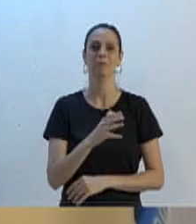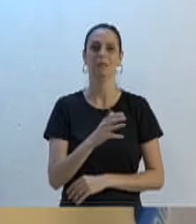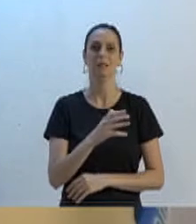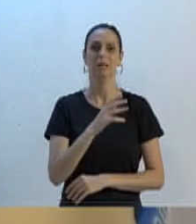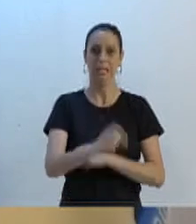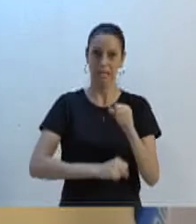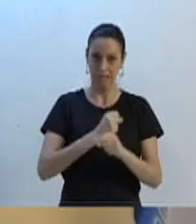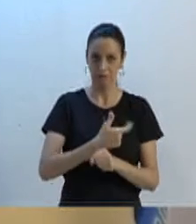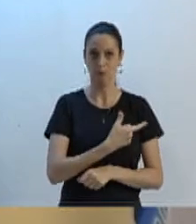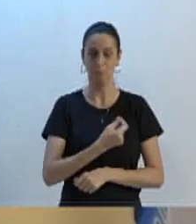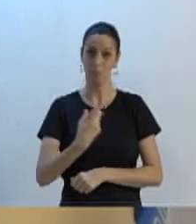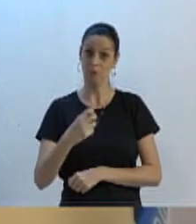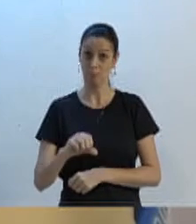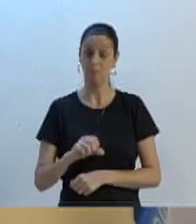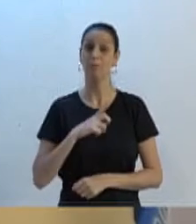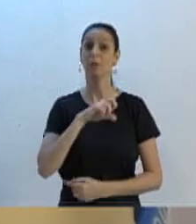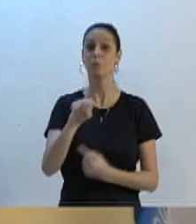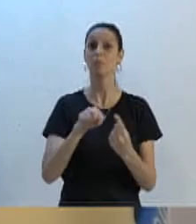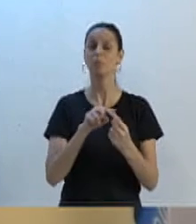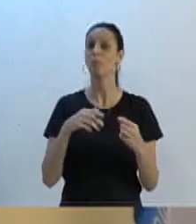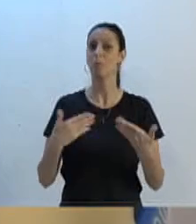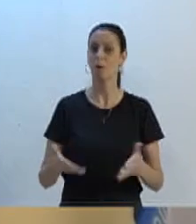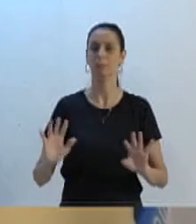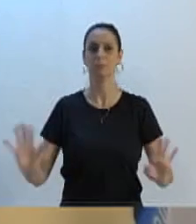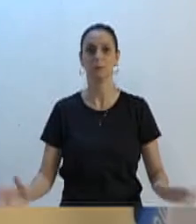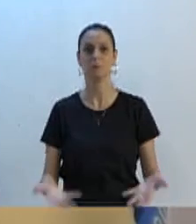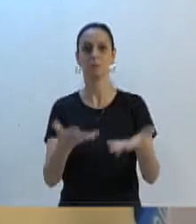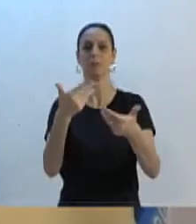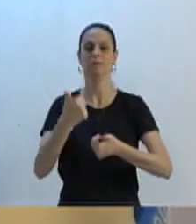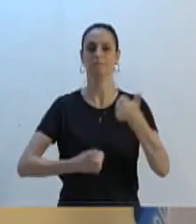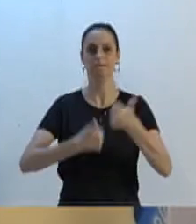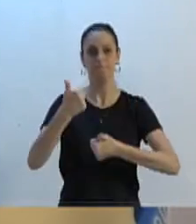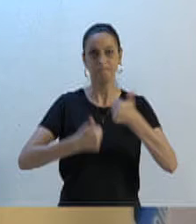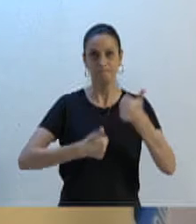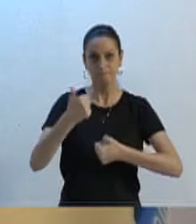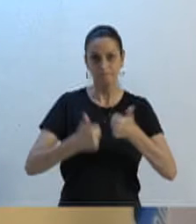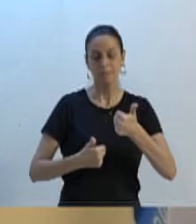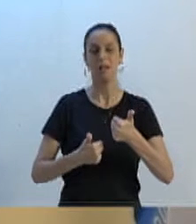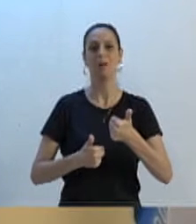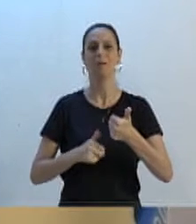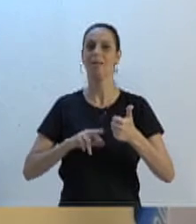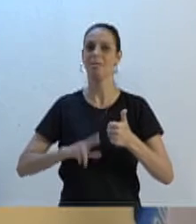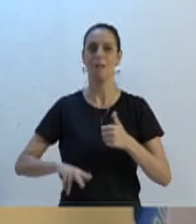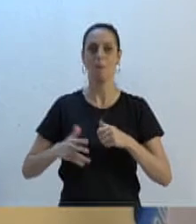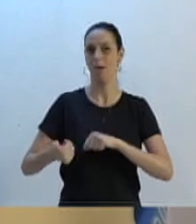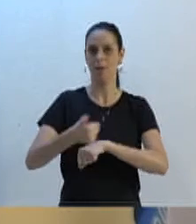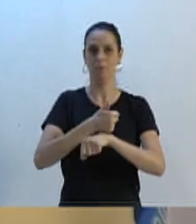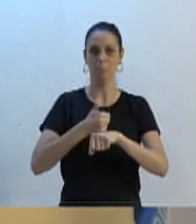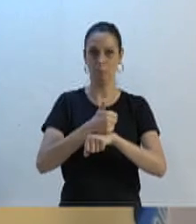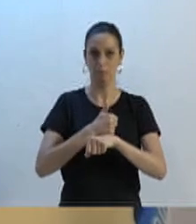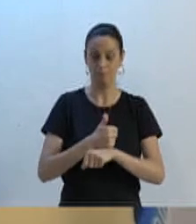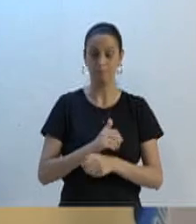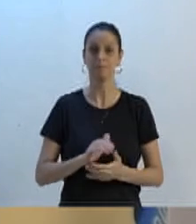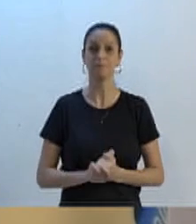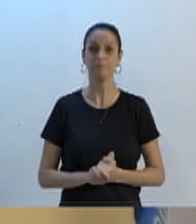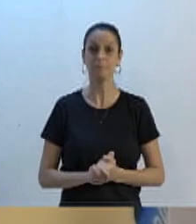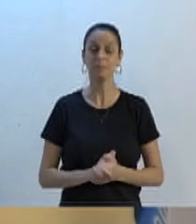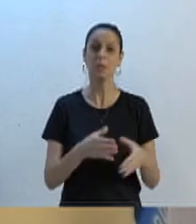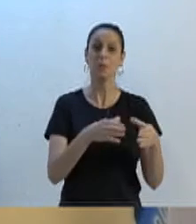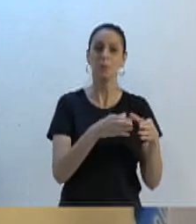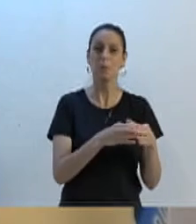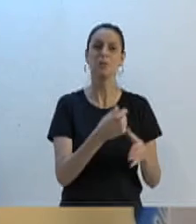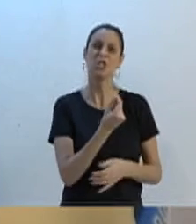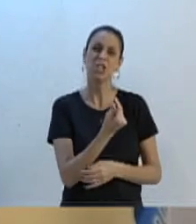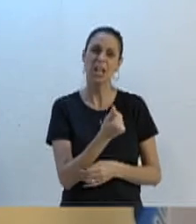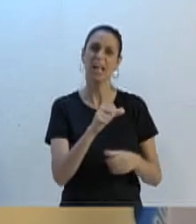esse campeonato tem como objetivo incentivar o futebol amador no ombro e blumenau e região clubes com menos condições financeiras